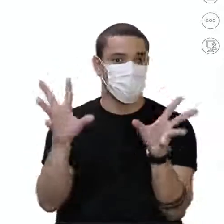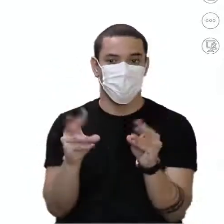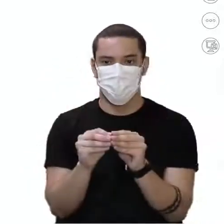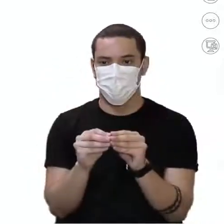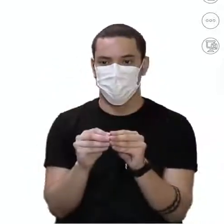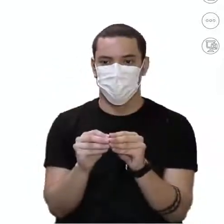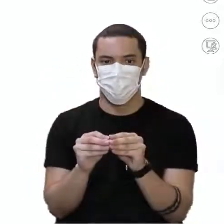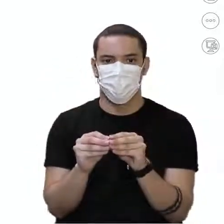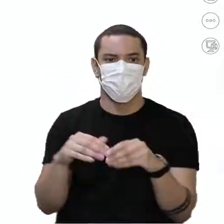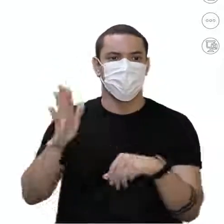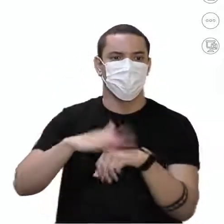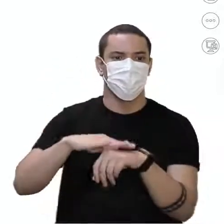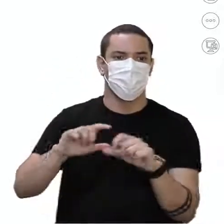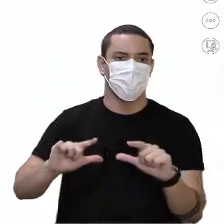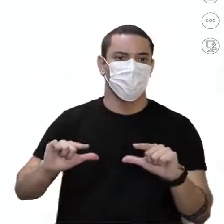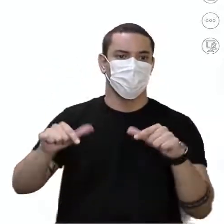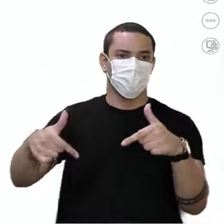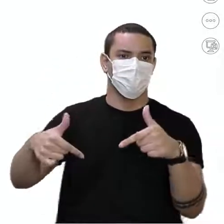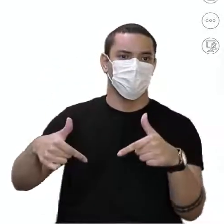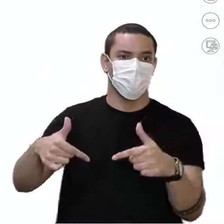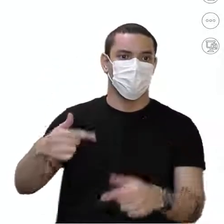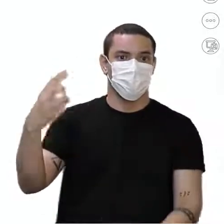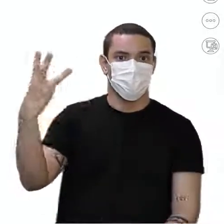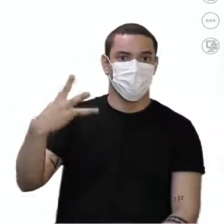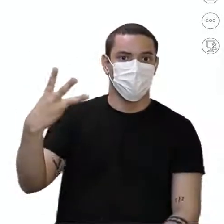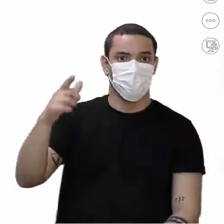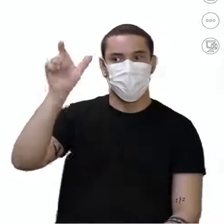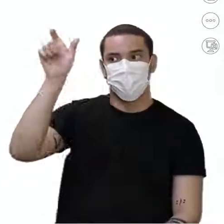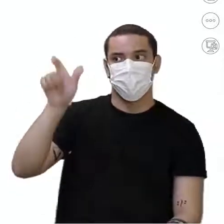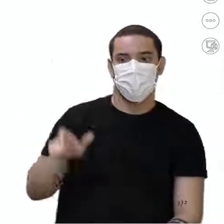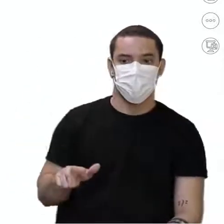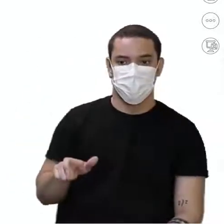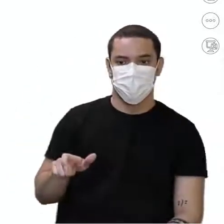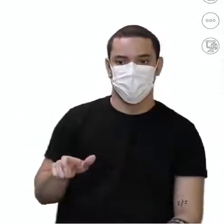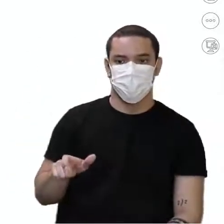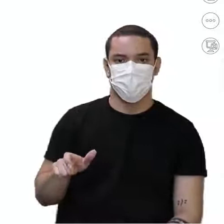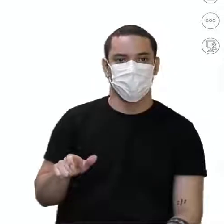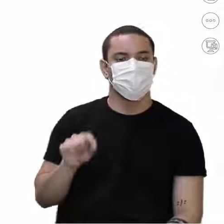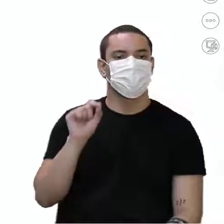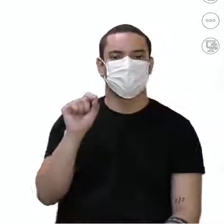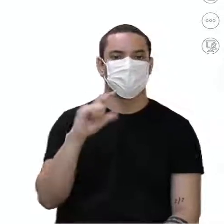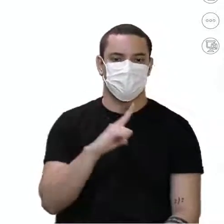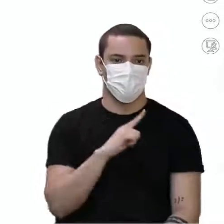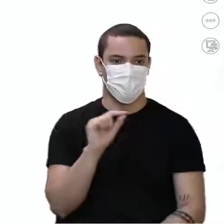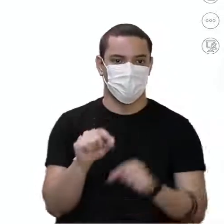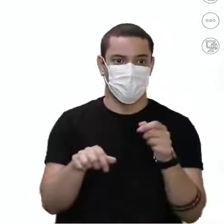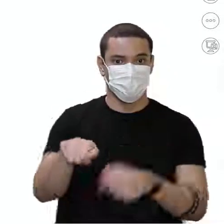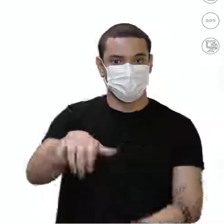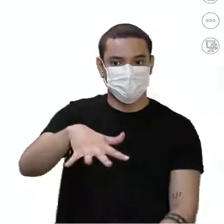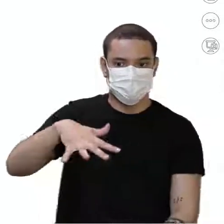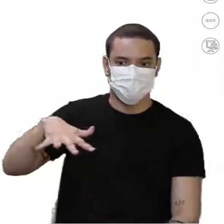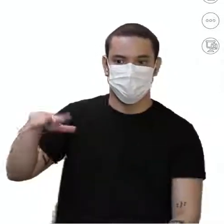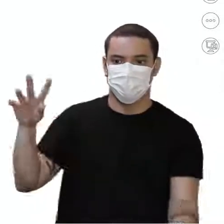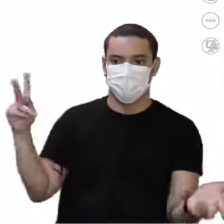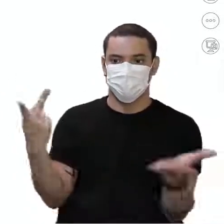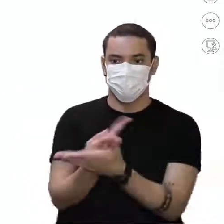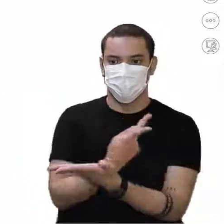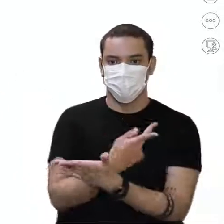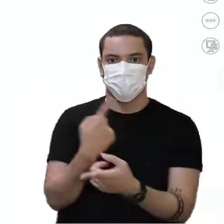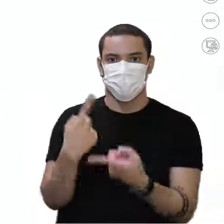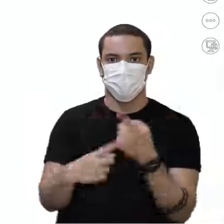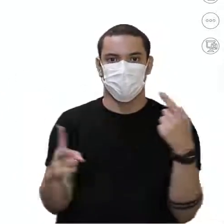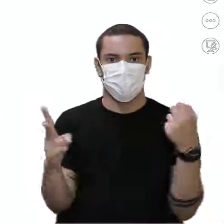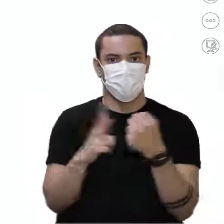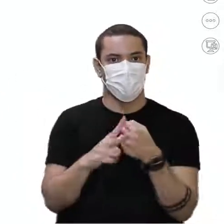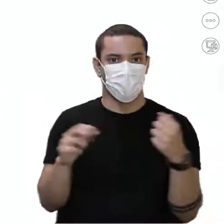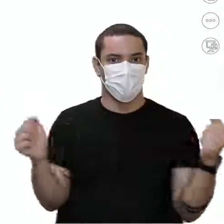ação da pessoa, da terceira pessoa, né? He. Aí nós temos aqui a situação, porque o verbo